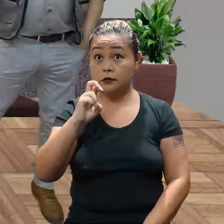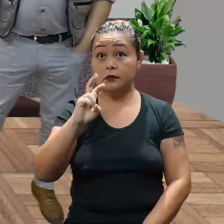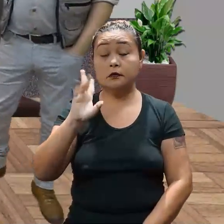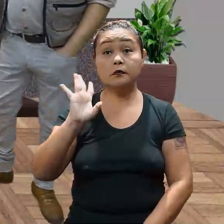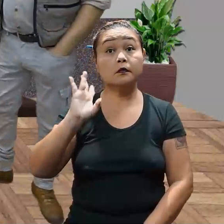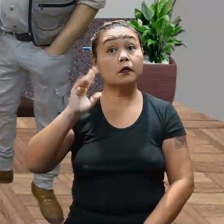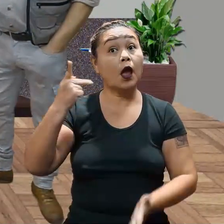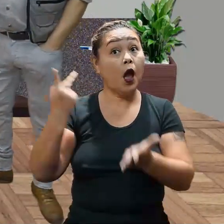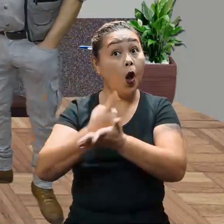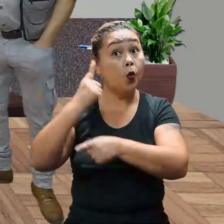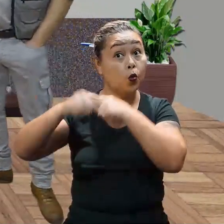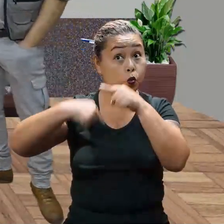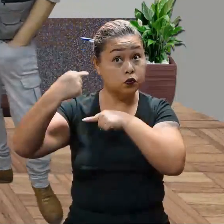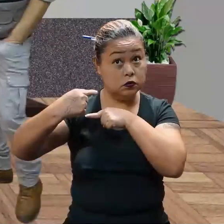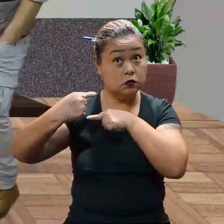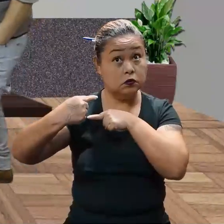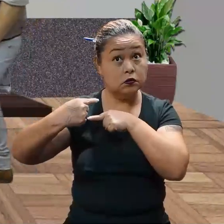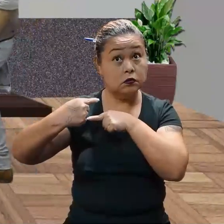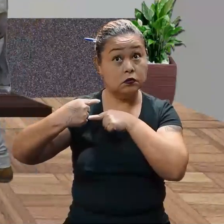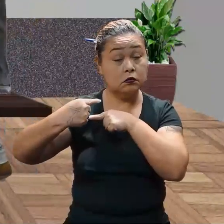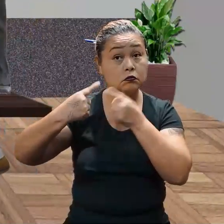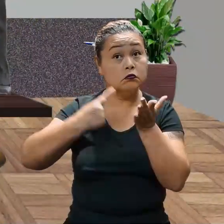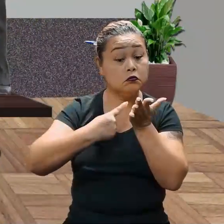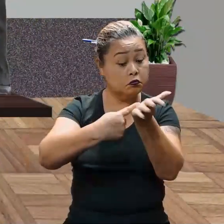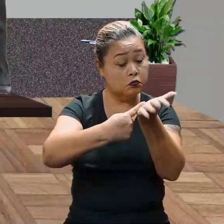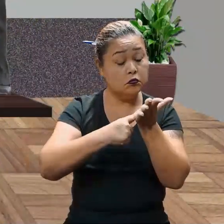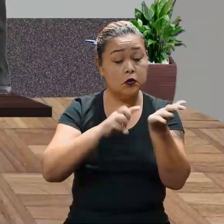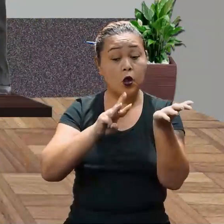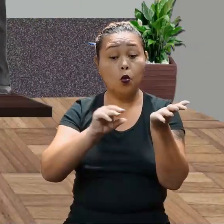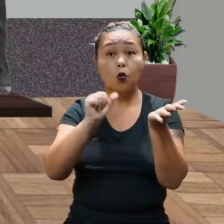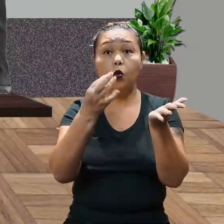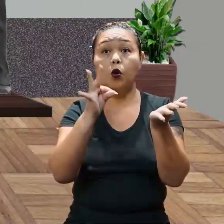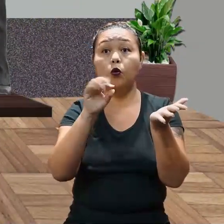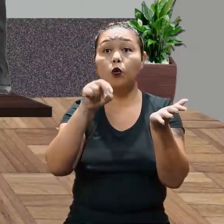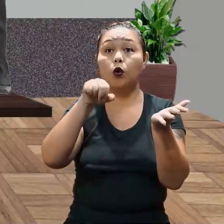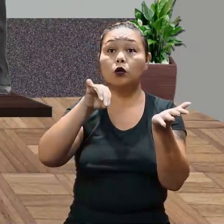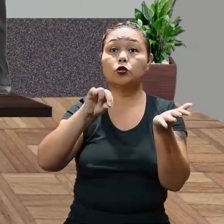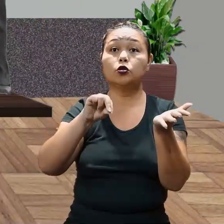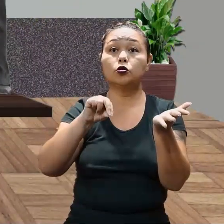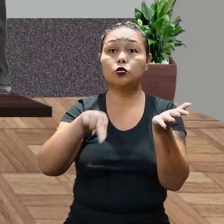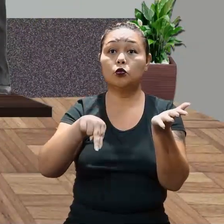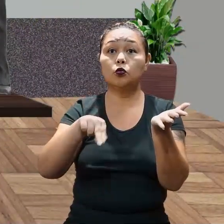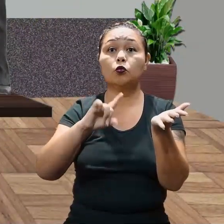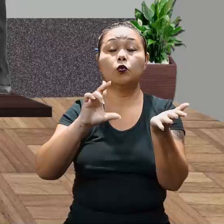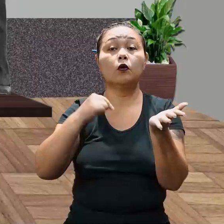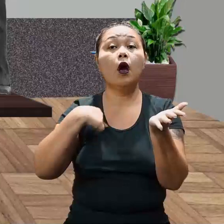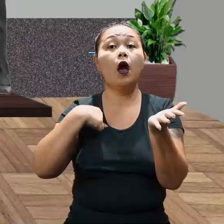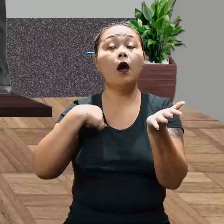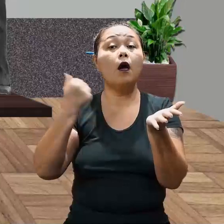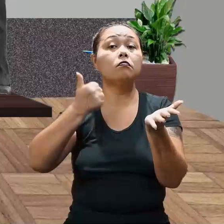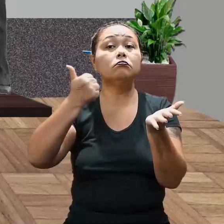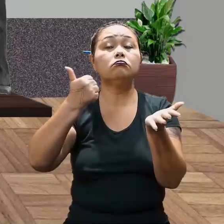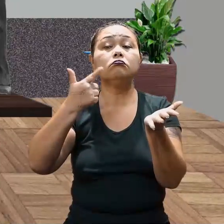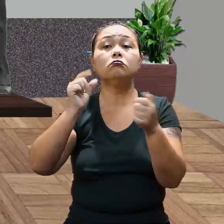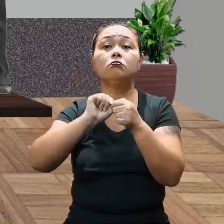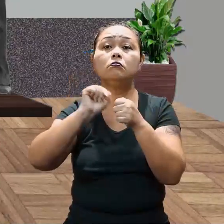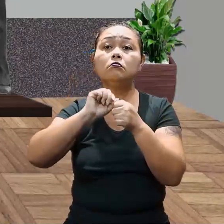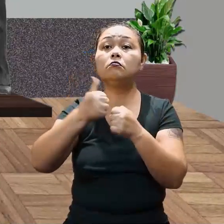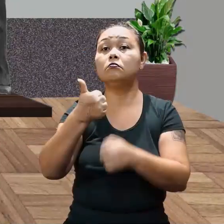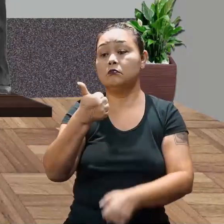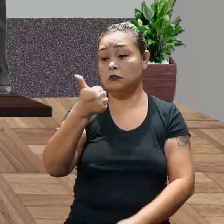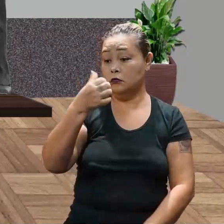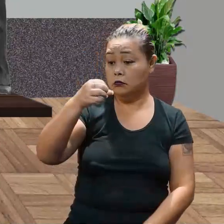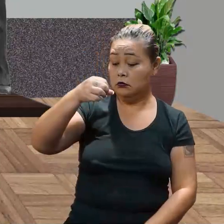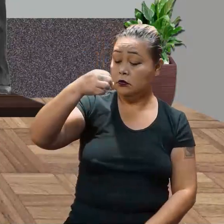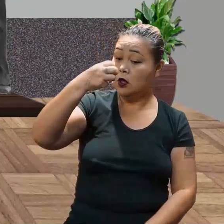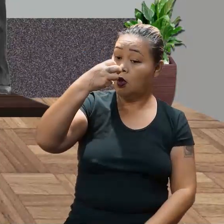Algumas consequências desse acordo de Washington nós tivemos para cá. Primeiramente, que é criado em